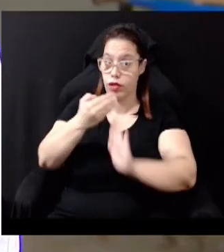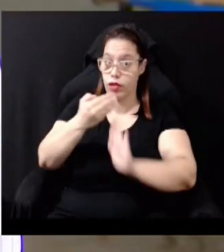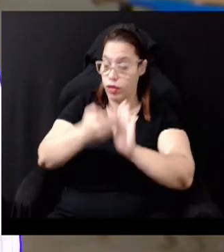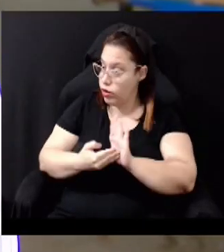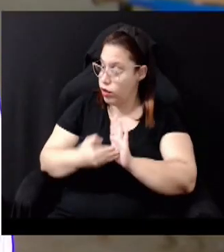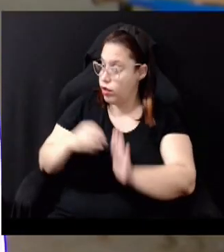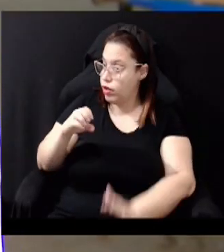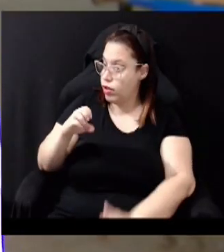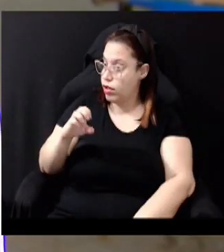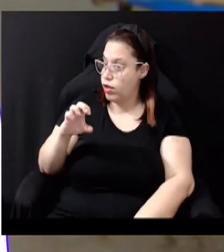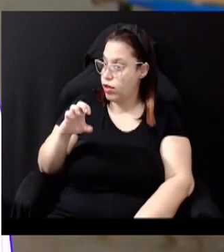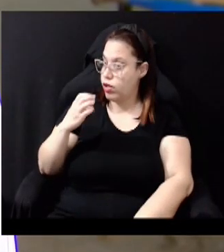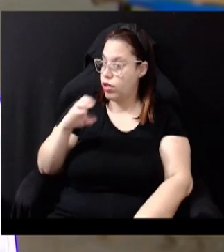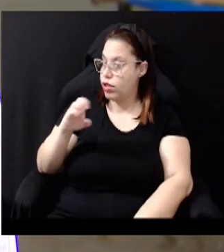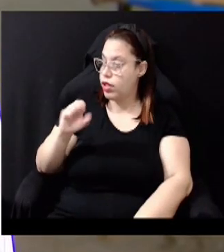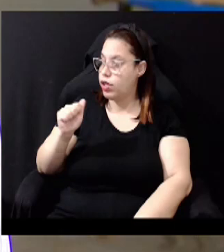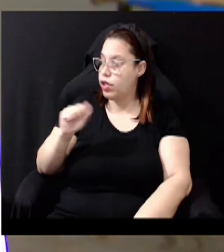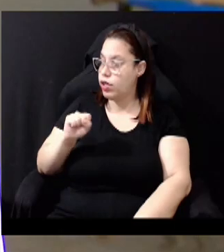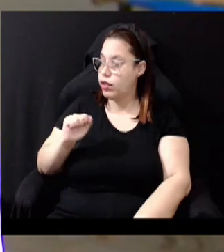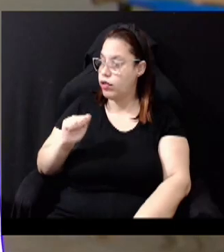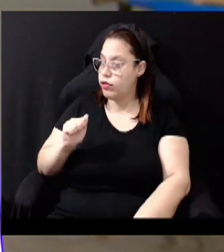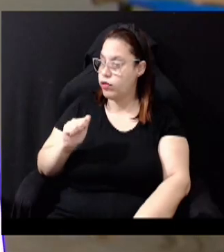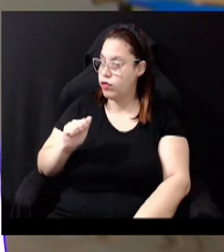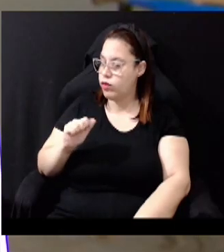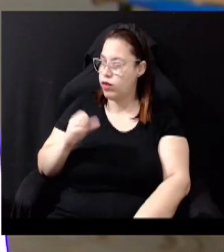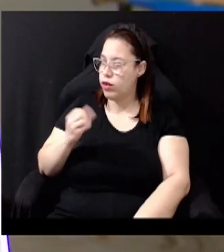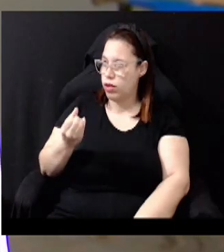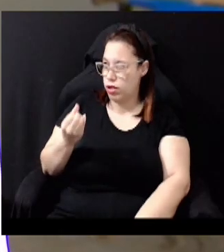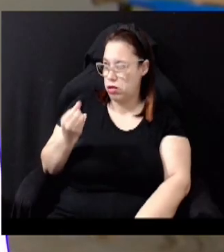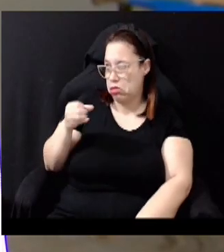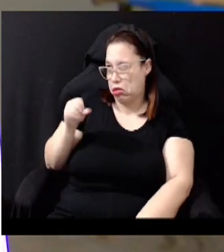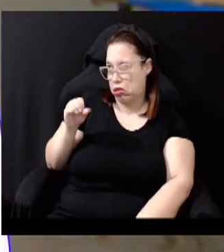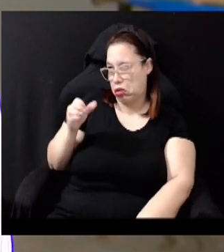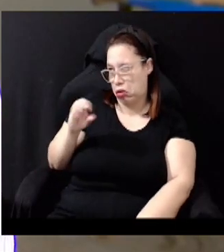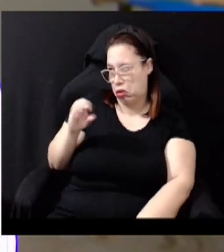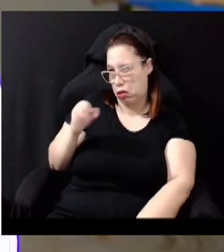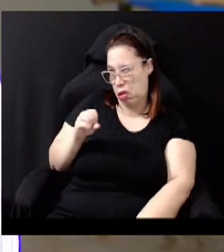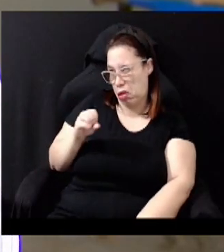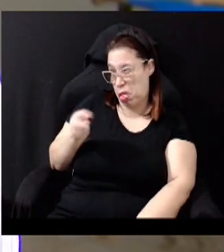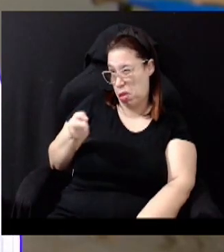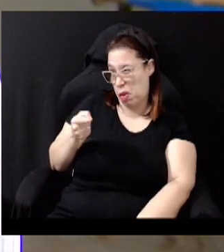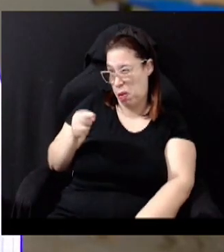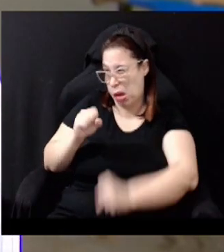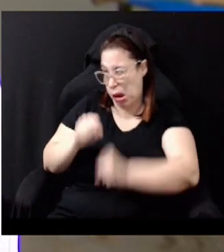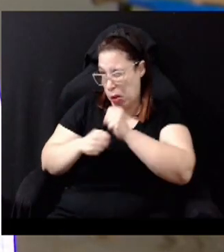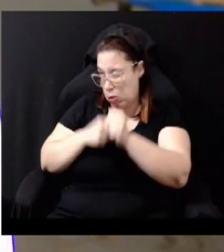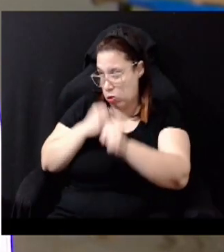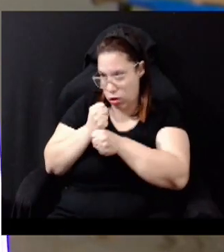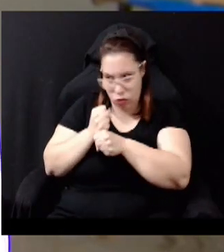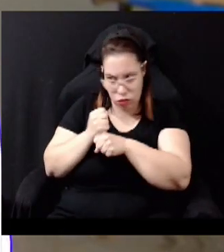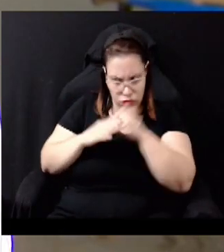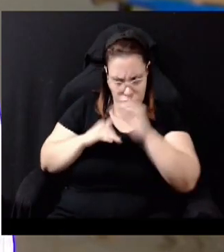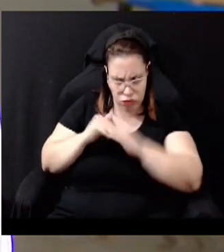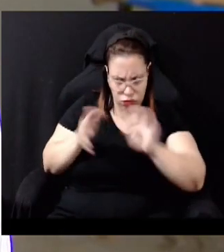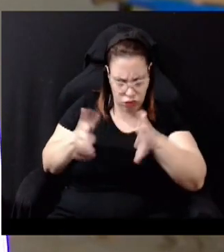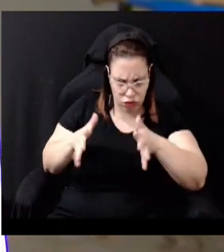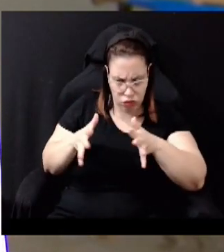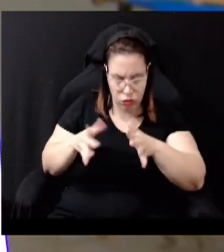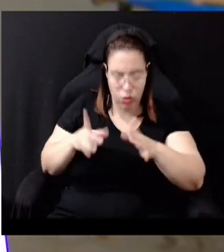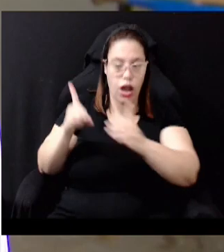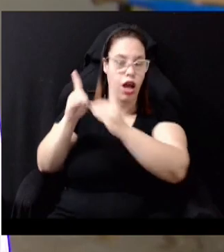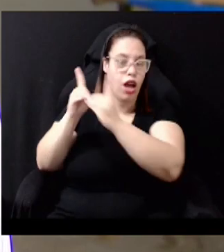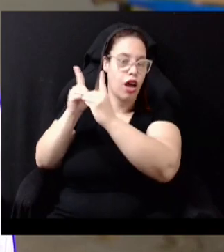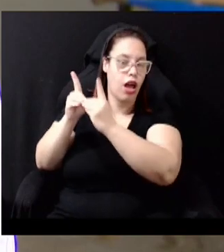ela comercializa 600 mil toneladas de produtos por ano. Ela atende principalmente a